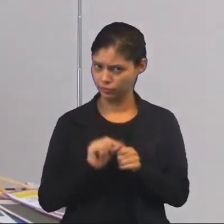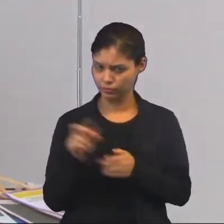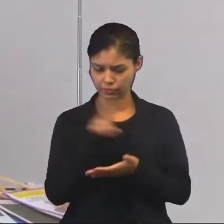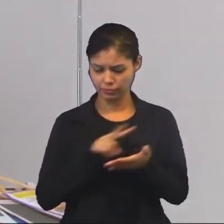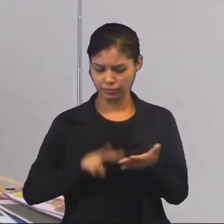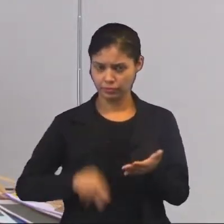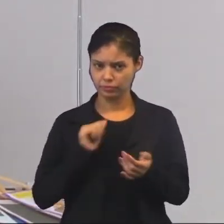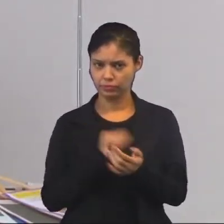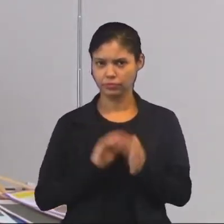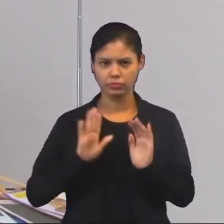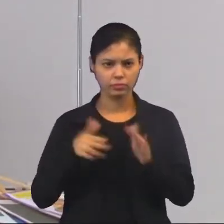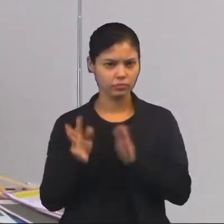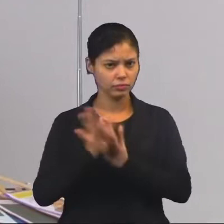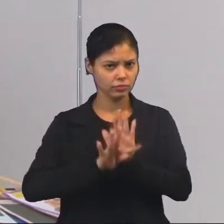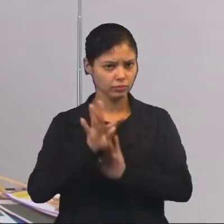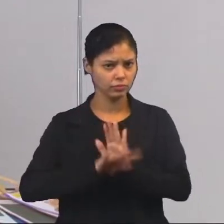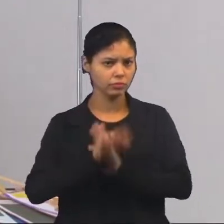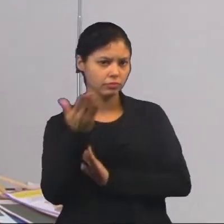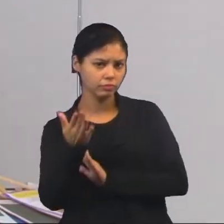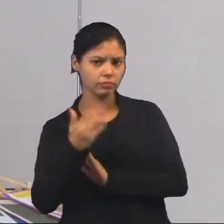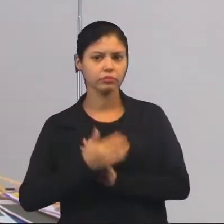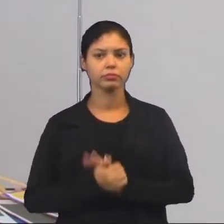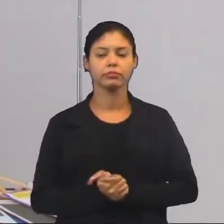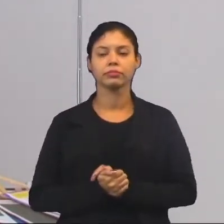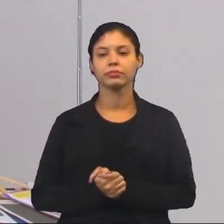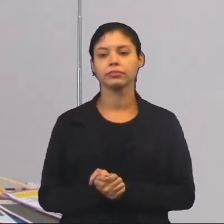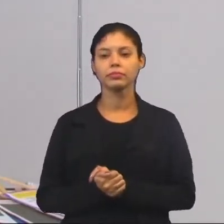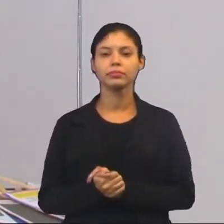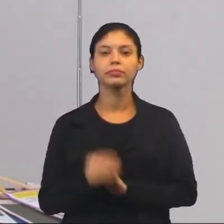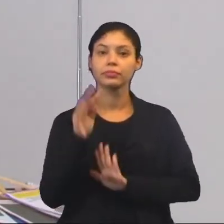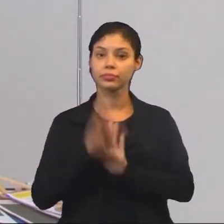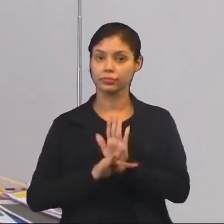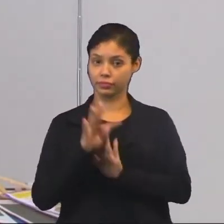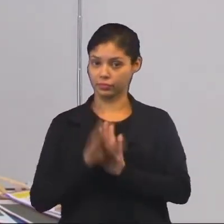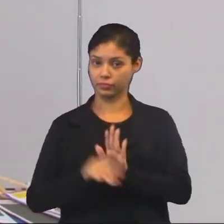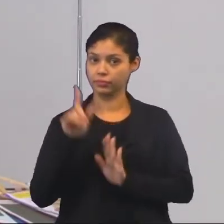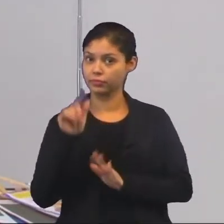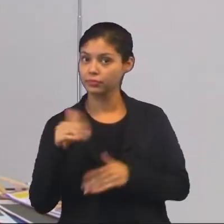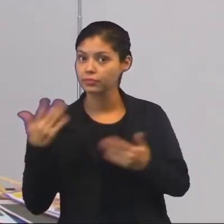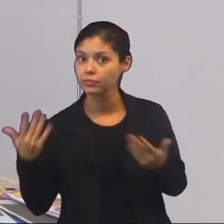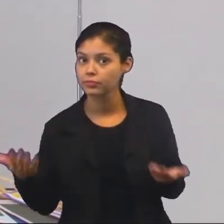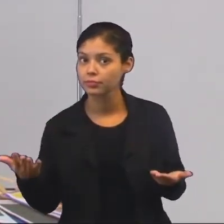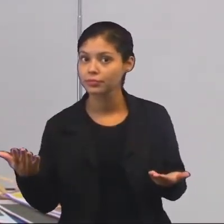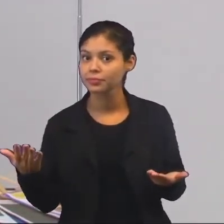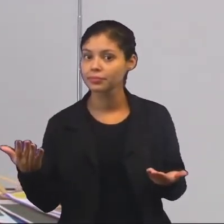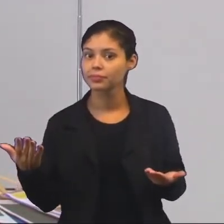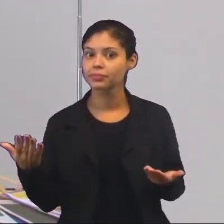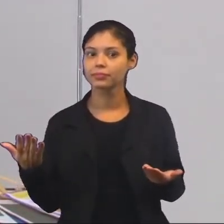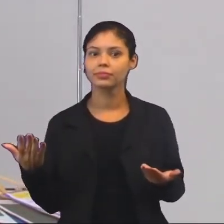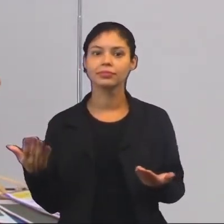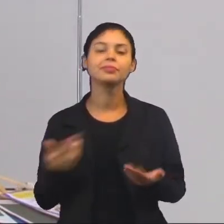leitura, que tipo de texto é esse? Esse texto é uma